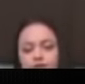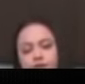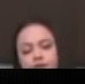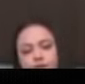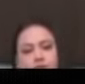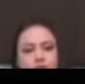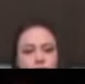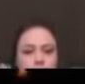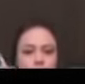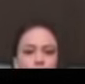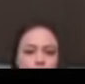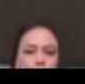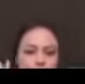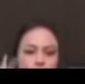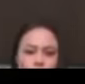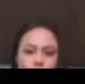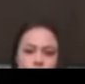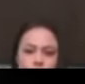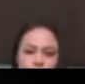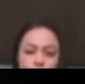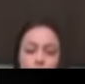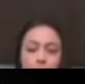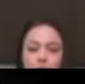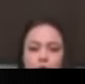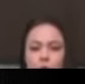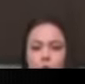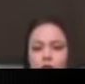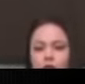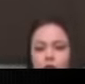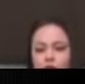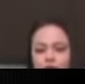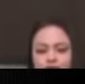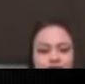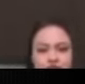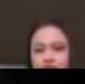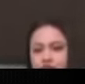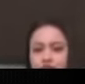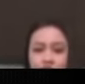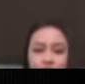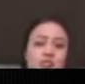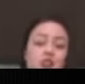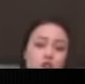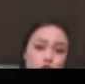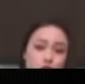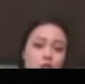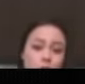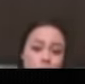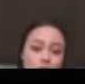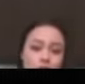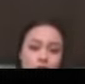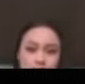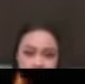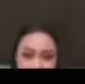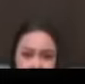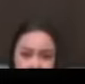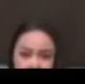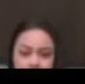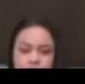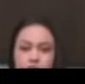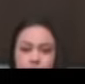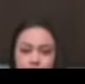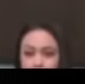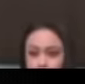ganho com decisão trânsita, só que o Supremo declarou a inconstitucionalidade, então eu tenho o direito de impugnar. Se o juiz